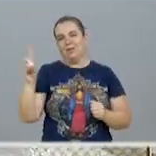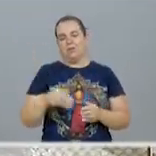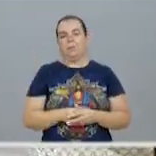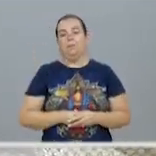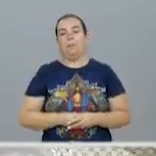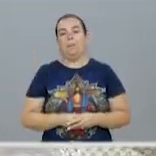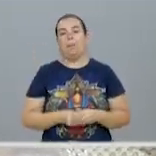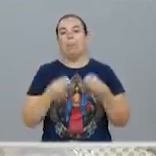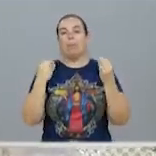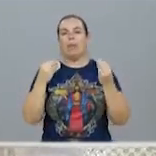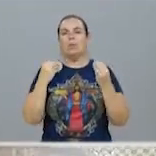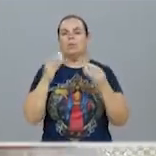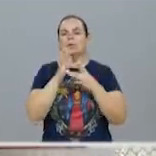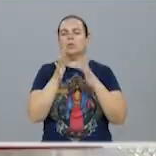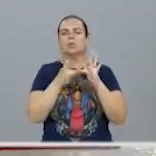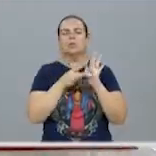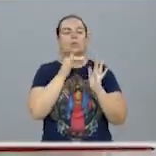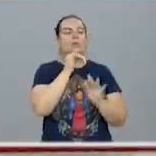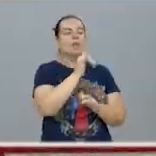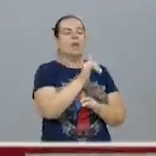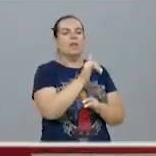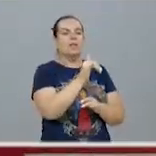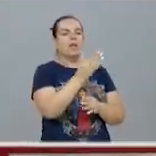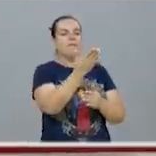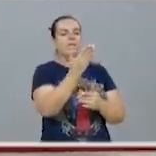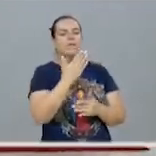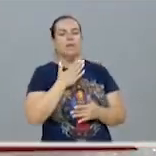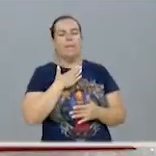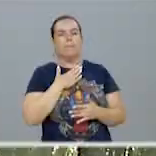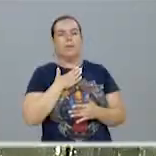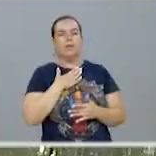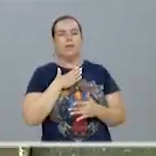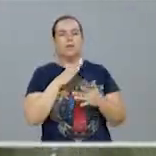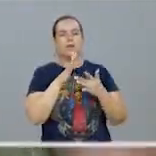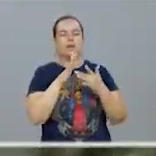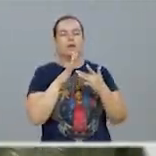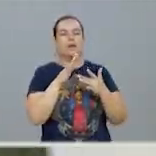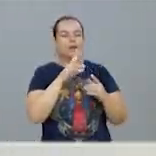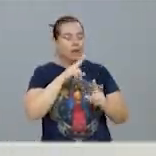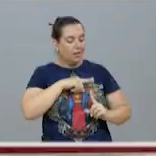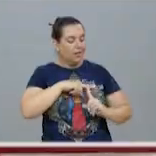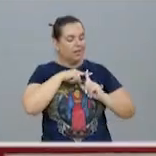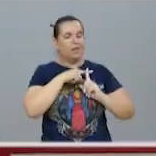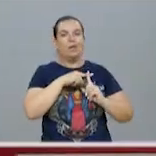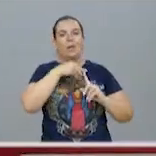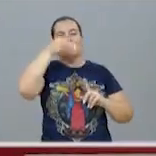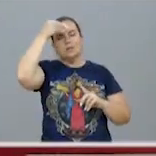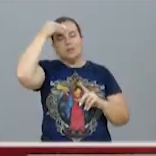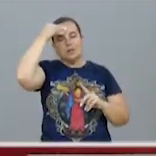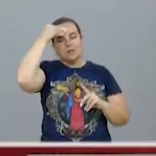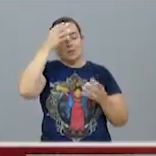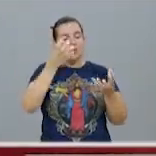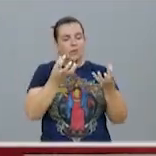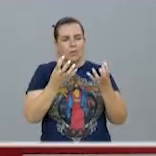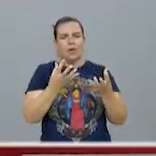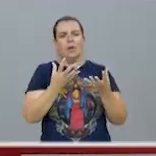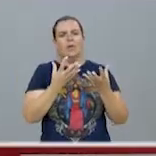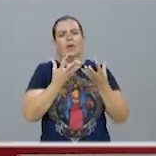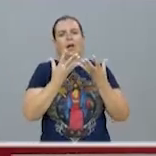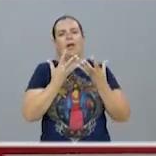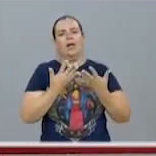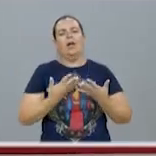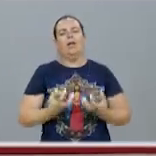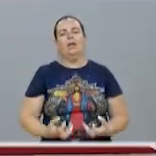dissesse: vinde a mim, cristãos, vinde a mim, batizados, eu quero aliviar o teu peso, eu